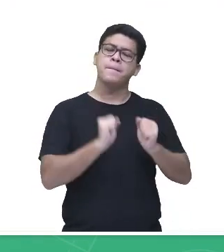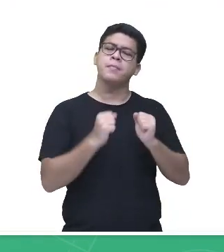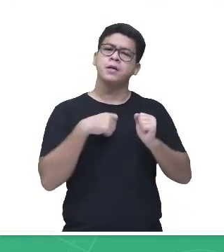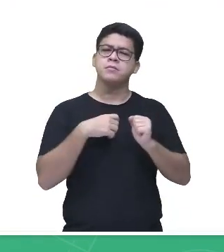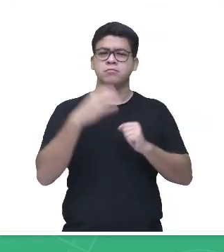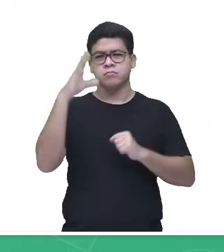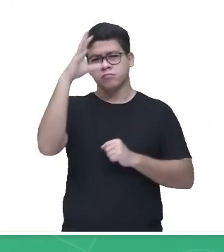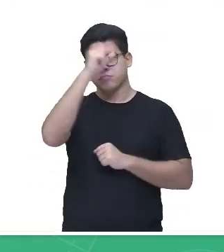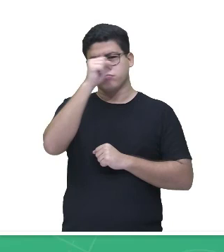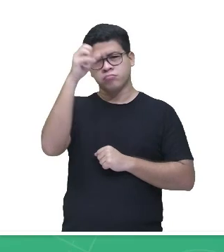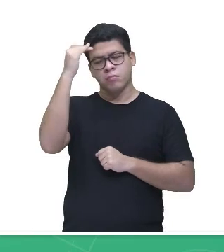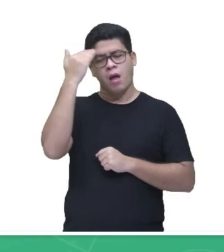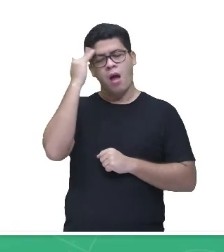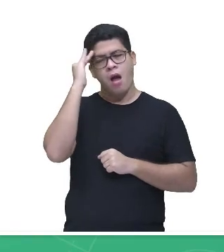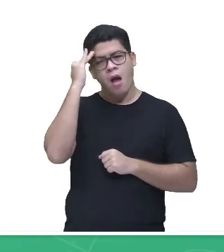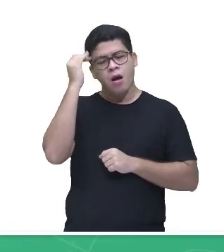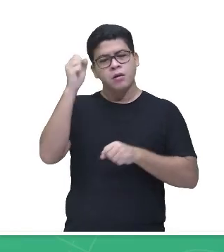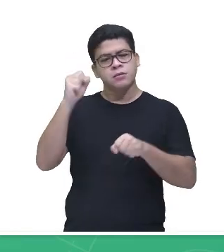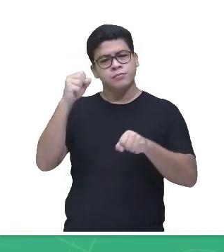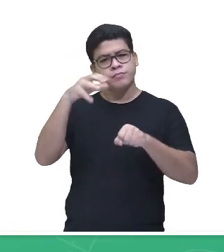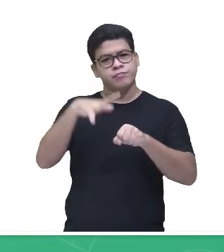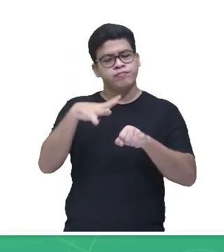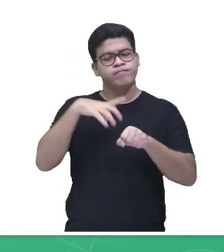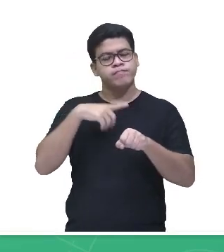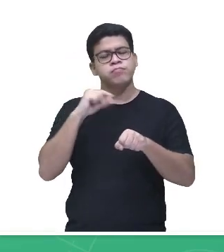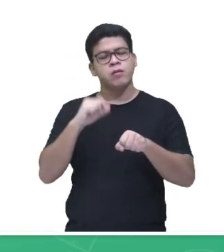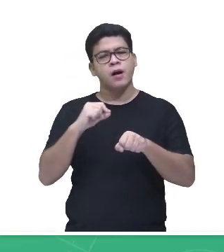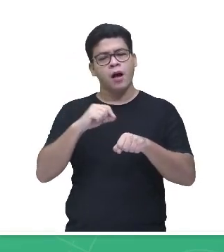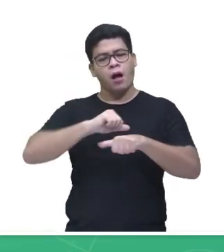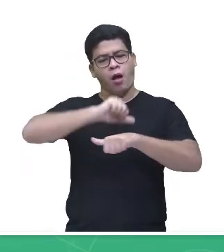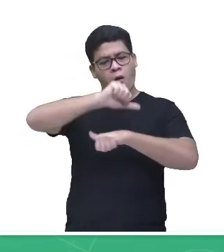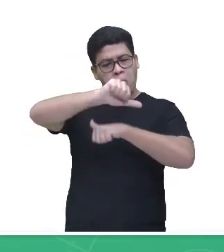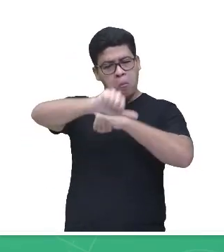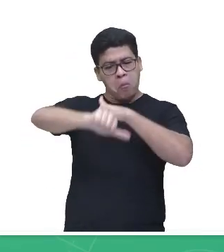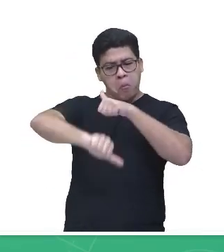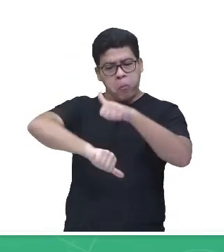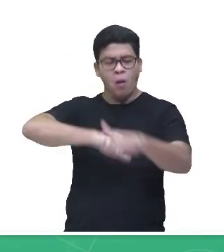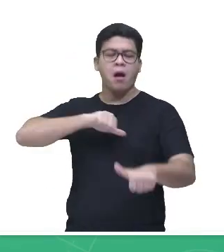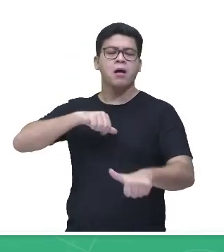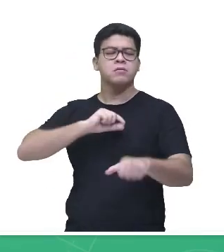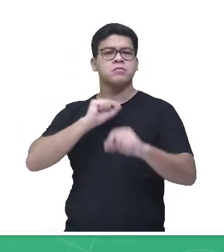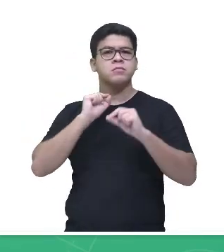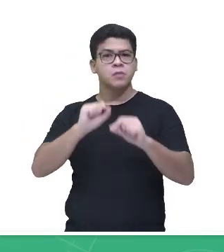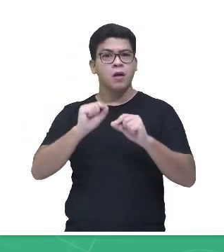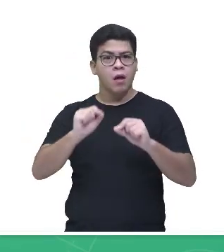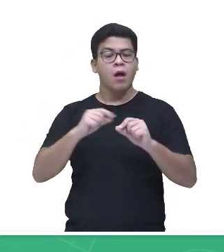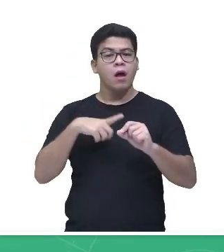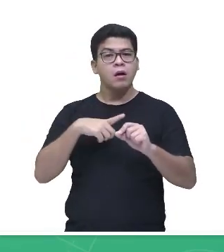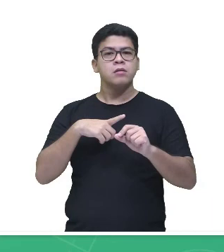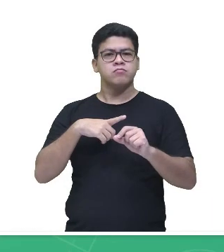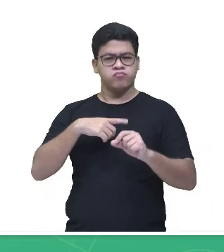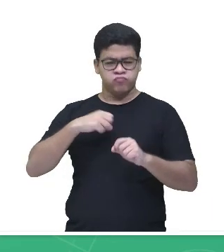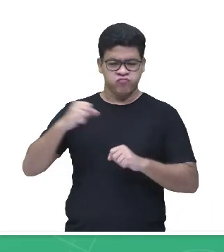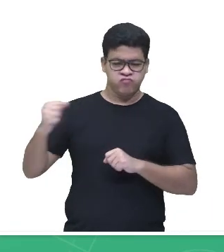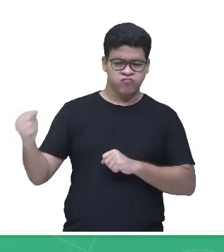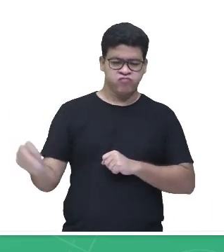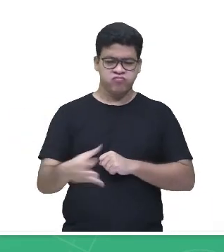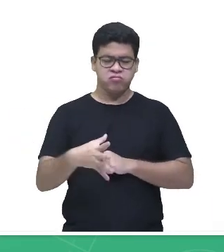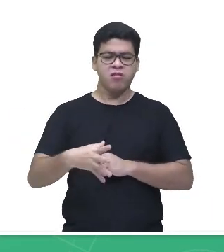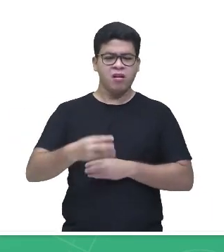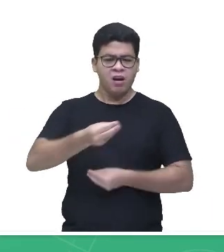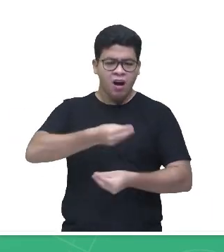esse período do iluminismo, ele traz muitas mudanças e elas vão ser importantes, elas vão ser revolucionárias, elas vão